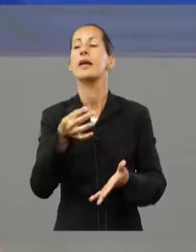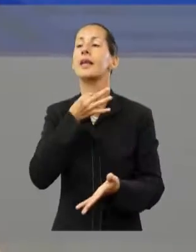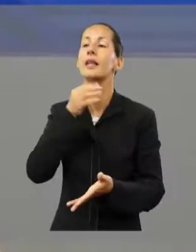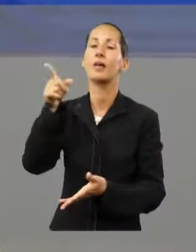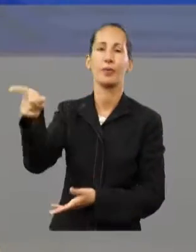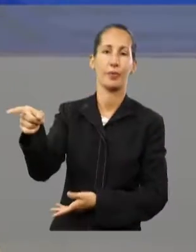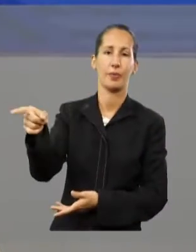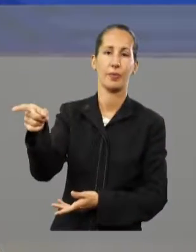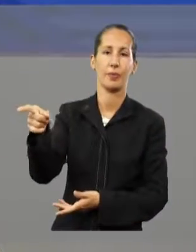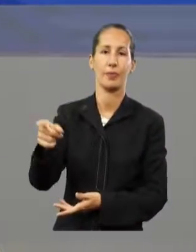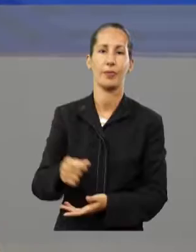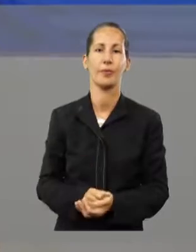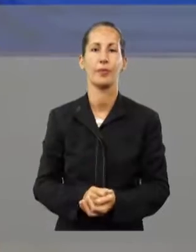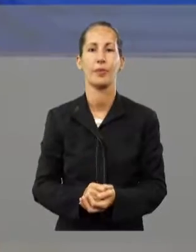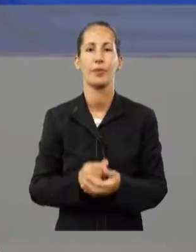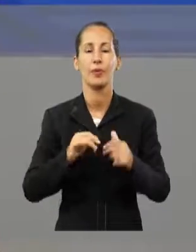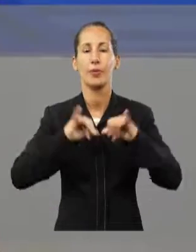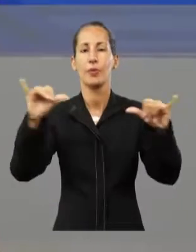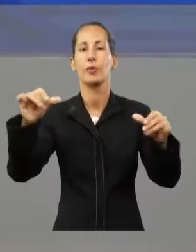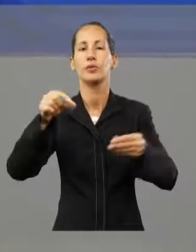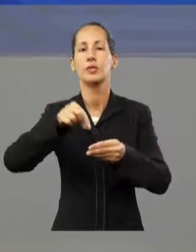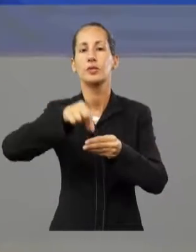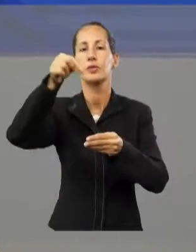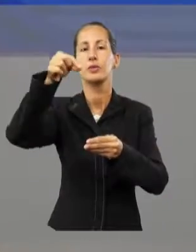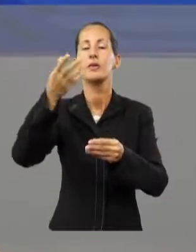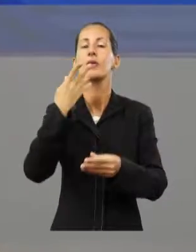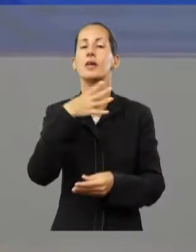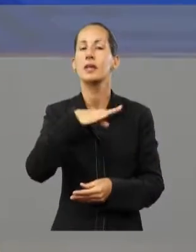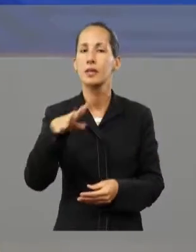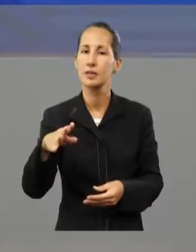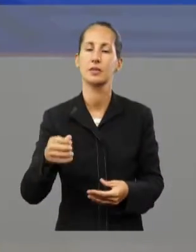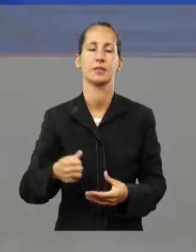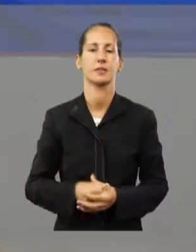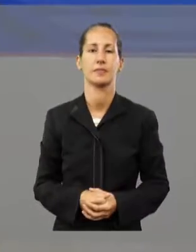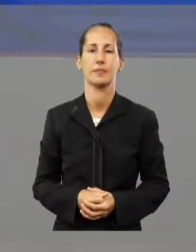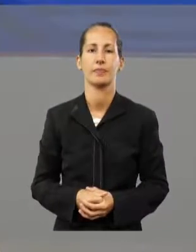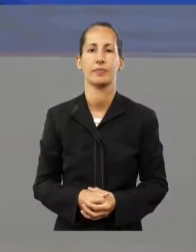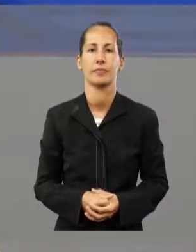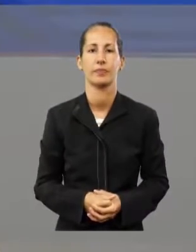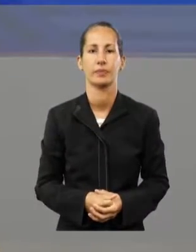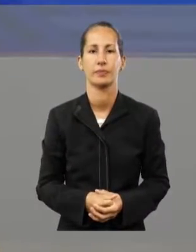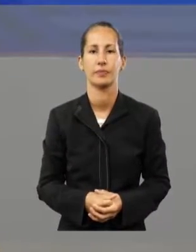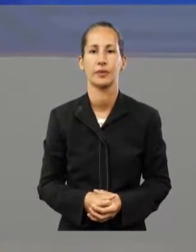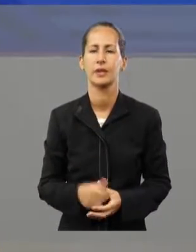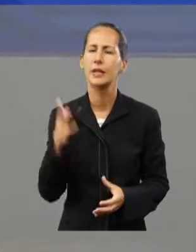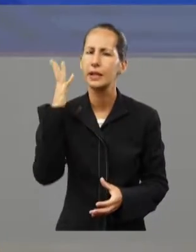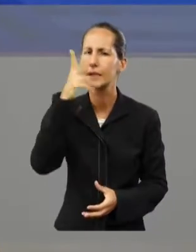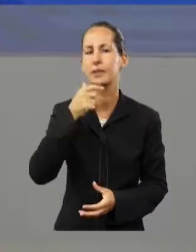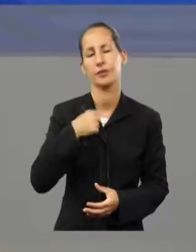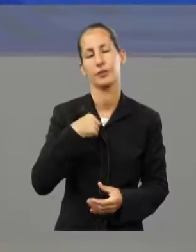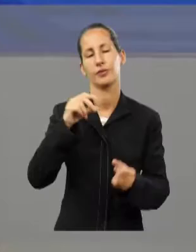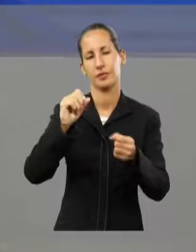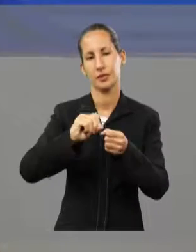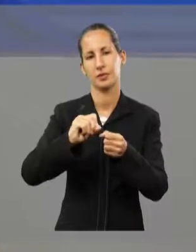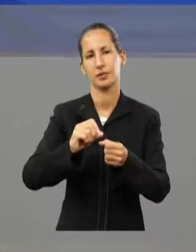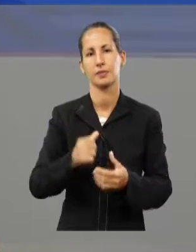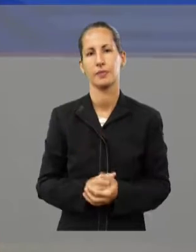disse. Hoje tem solteiro para criança, solteiro para criança. Quer dizer, então isso é uma coisa linda que eu faço.